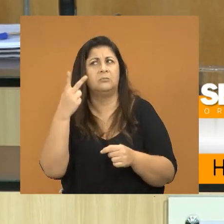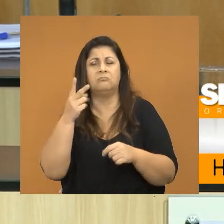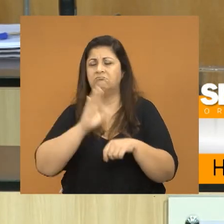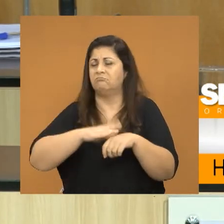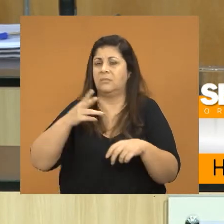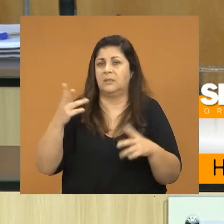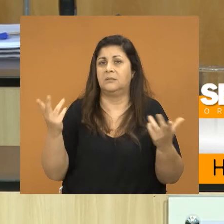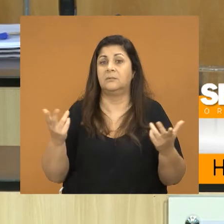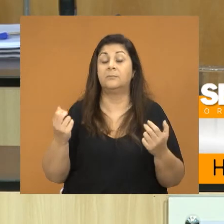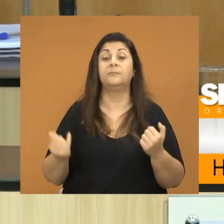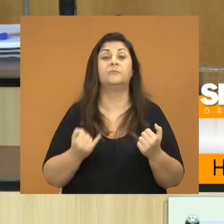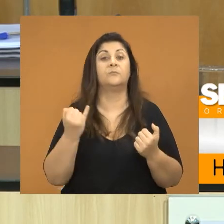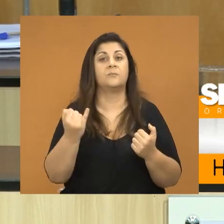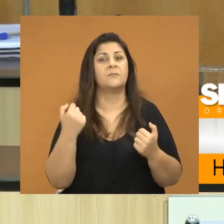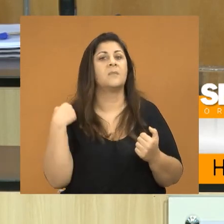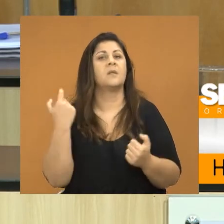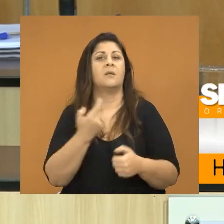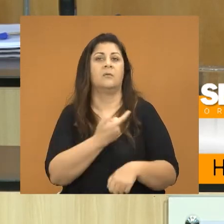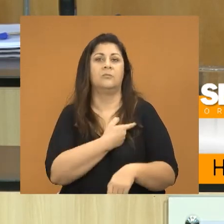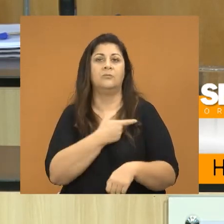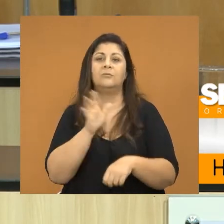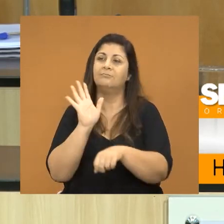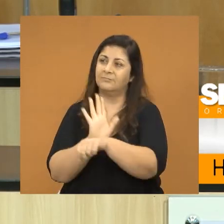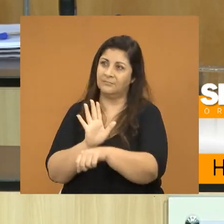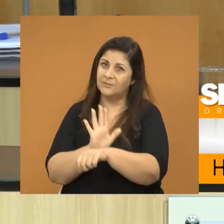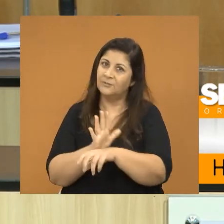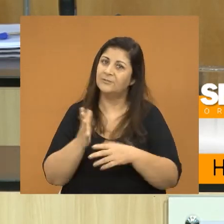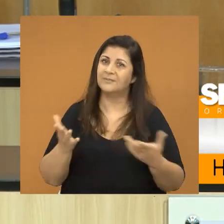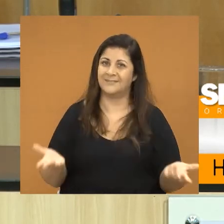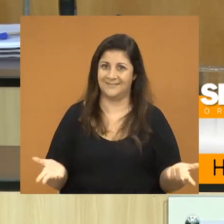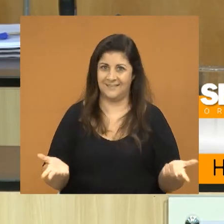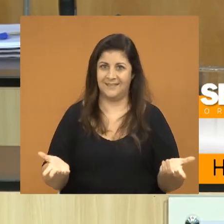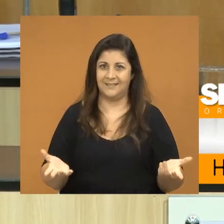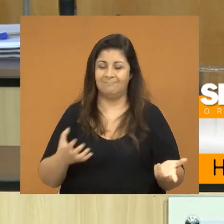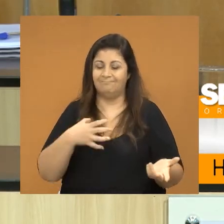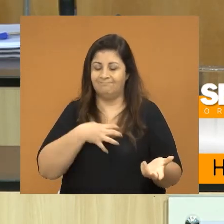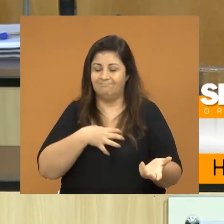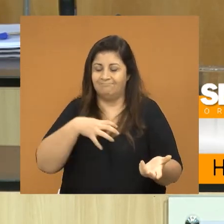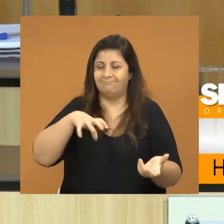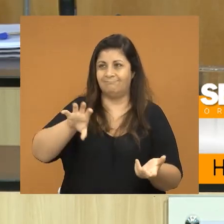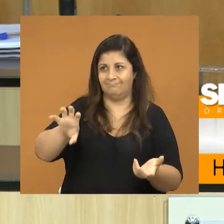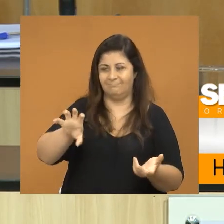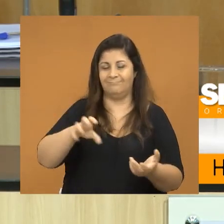O importante é a gente colaborar com esse gesto de solidariedade.